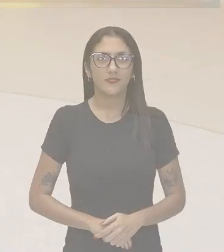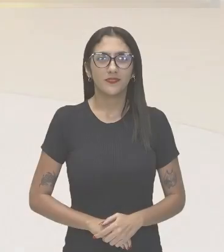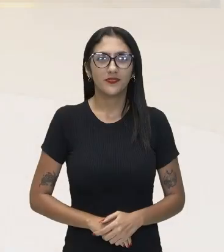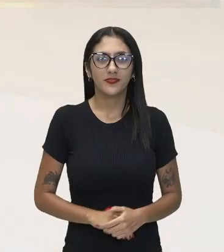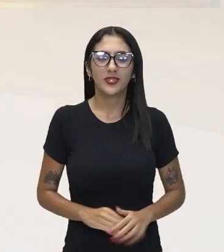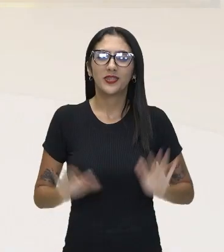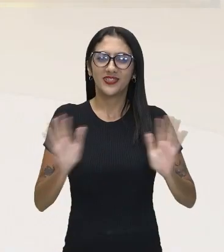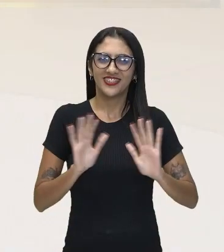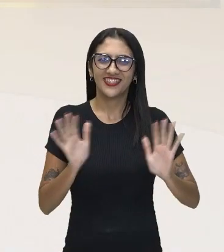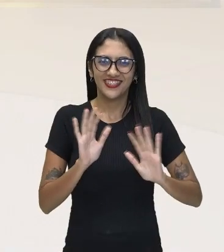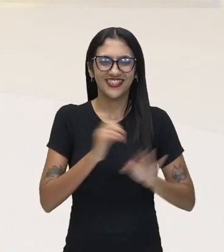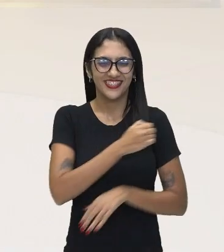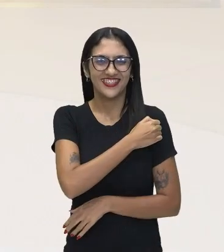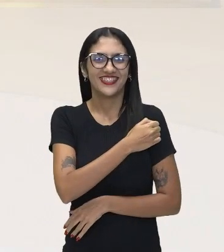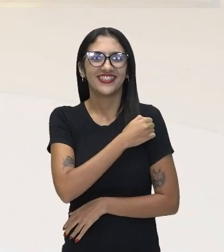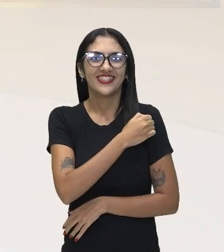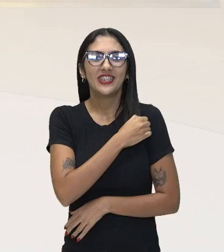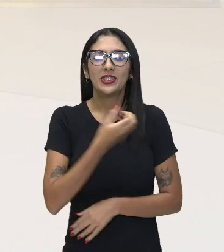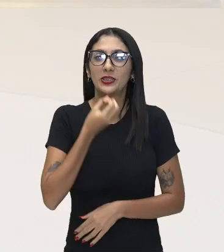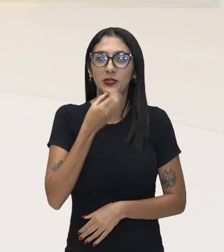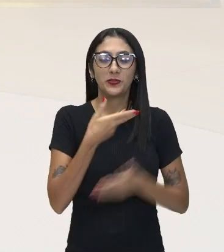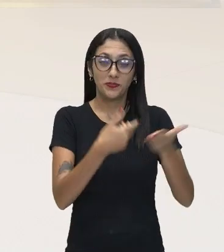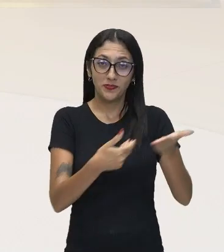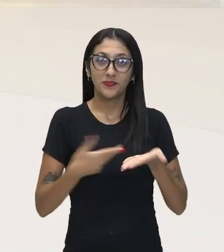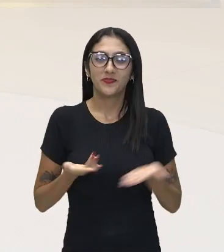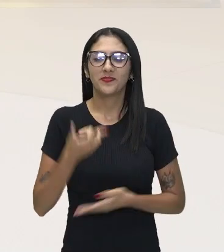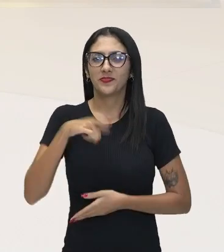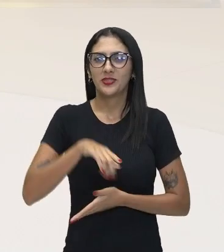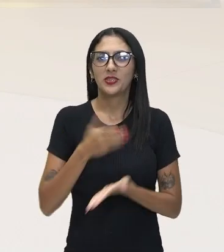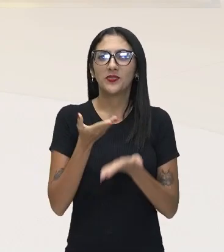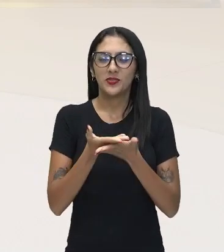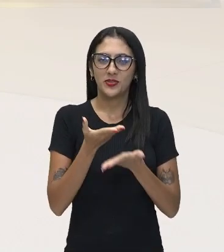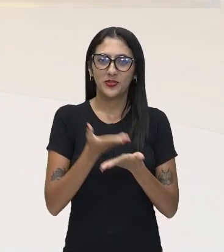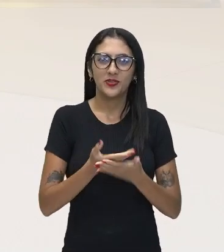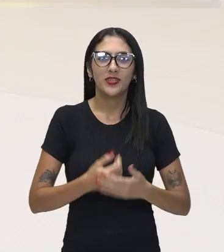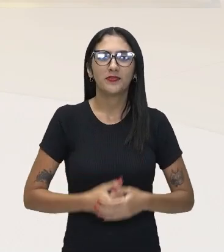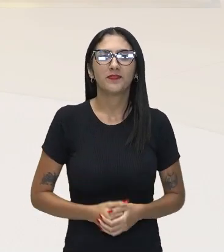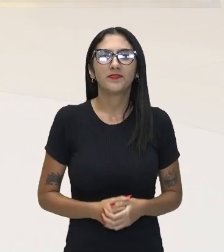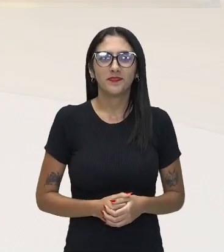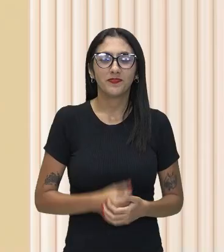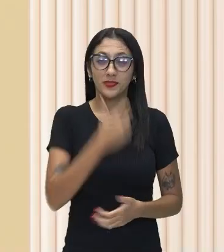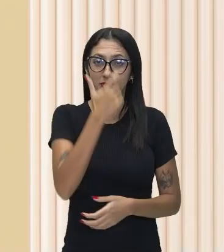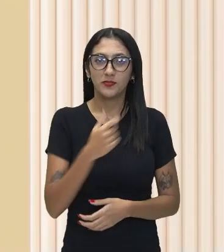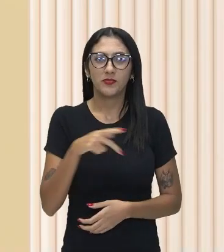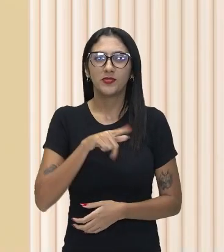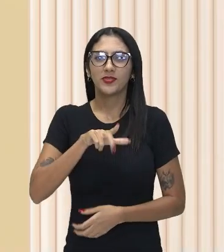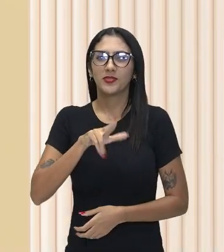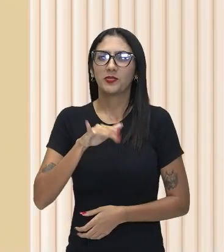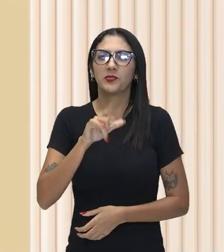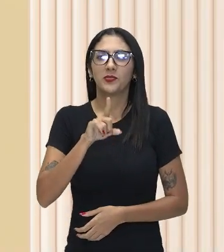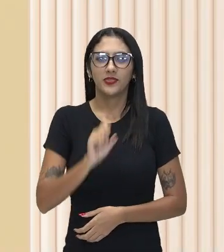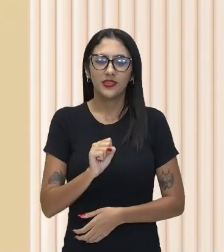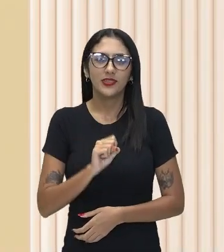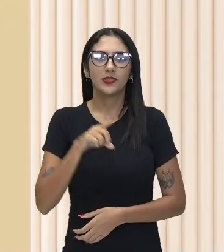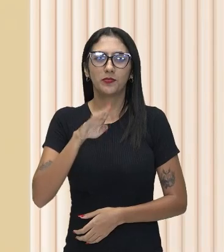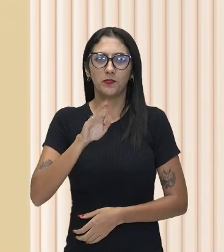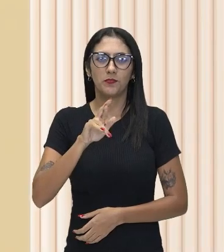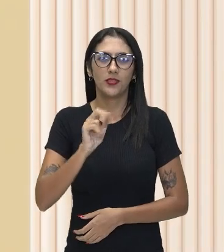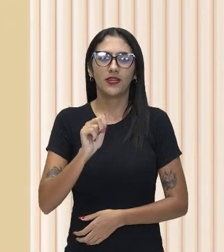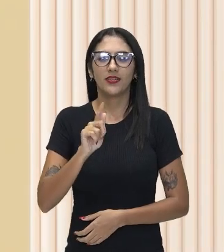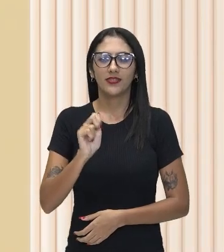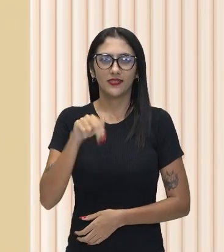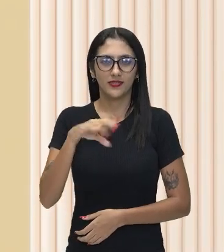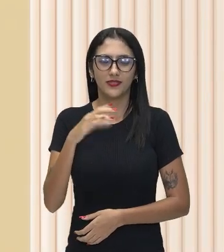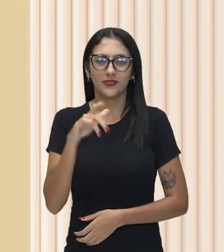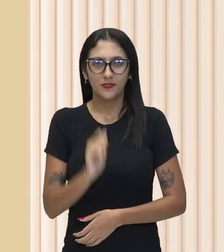Olá, jovens empreendedores! Sejam muito bem-vindos a mais uma aula. Eu sou o professor Luiz